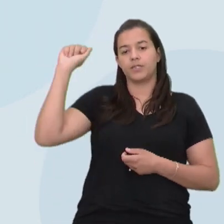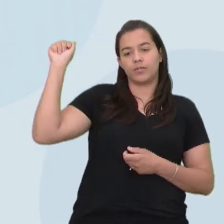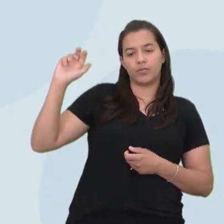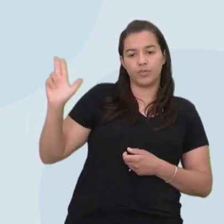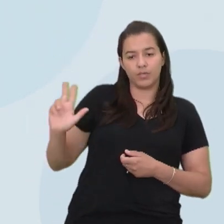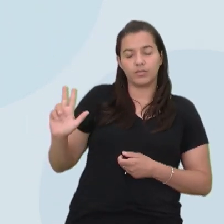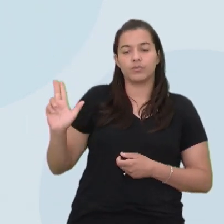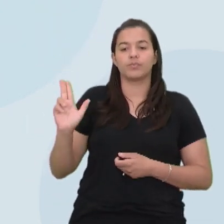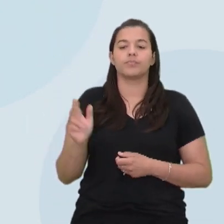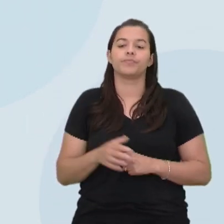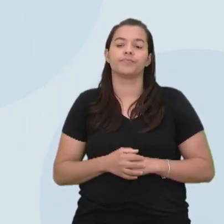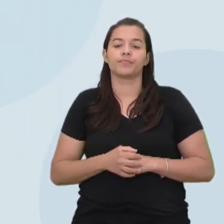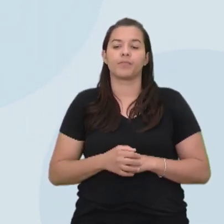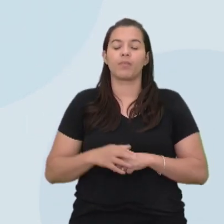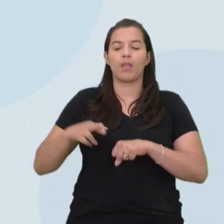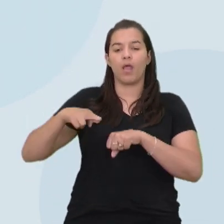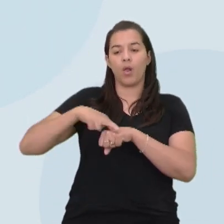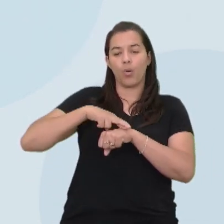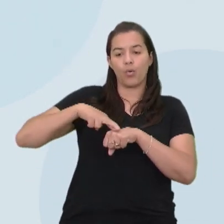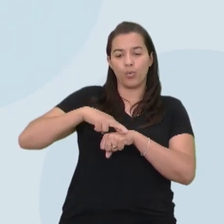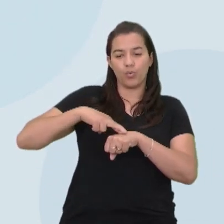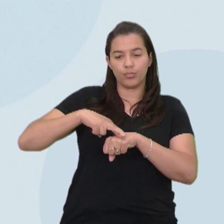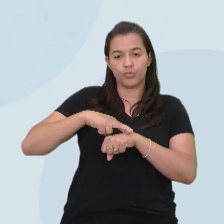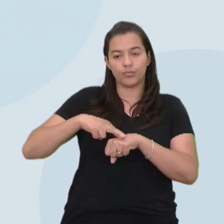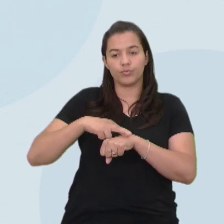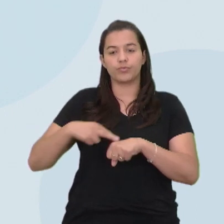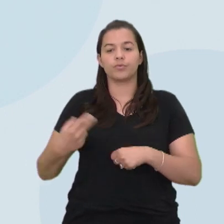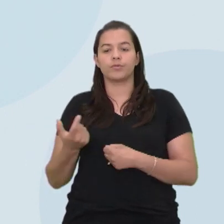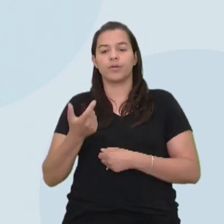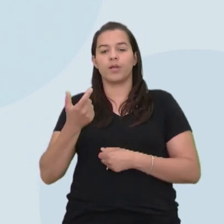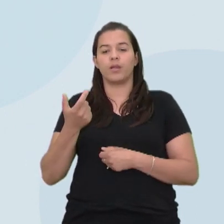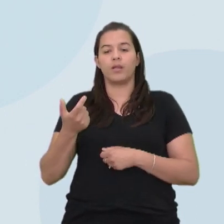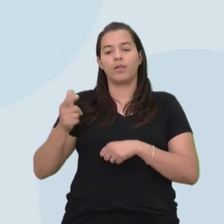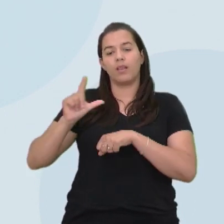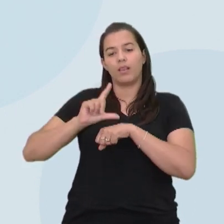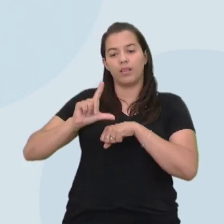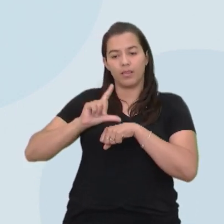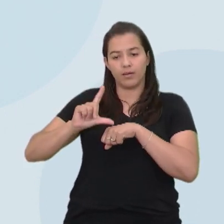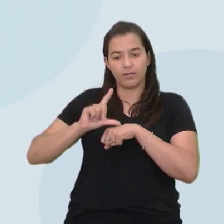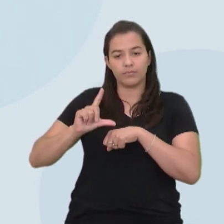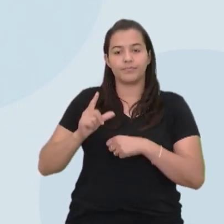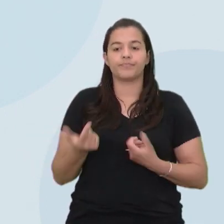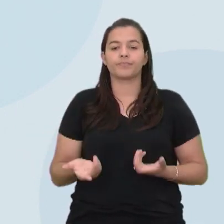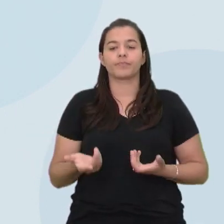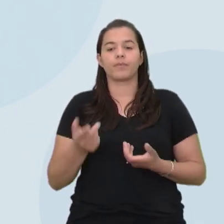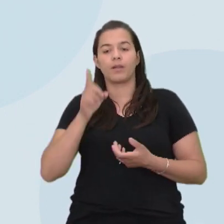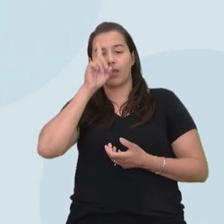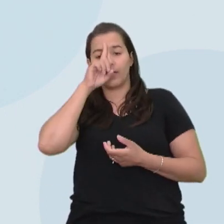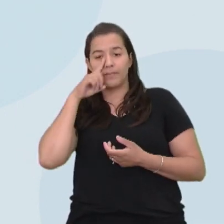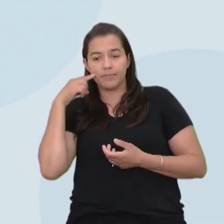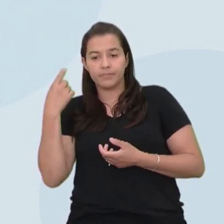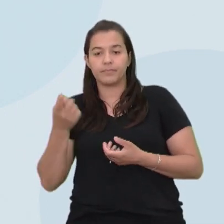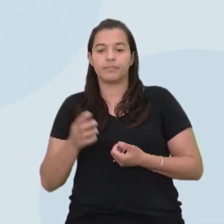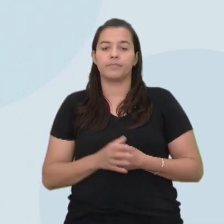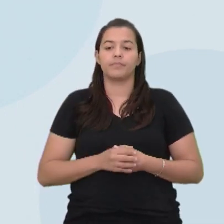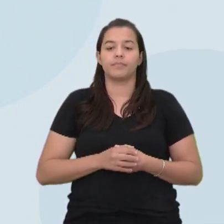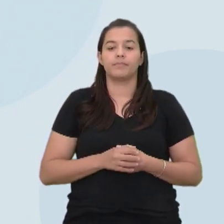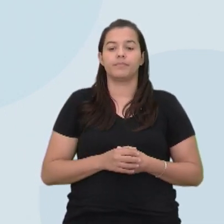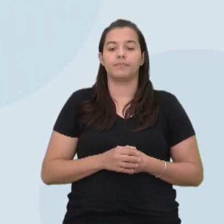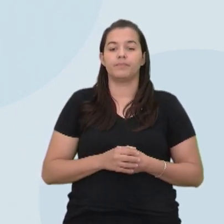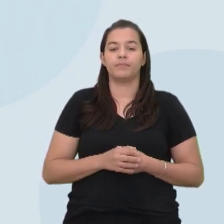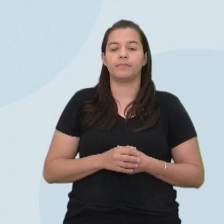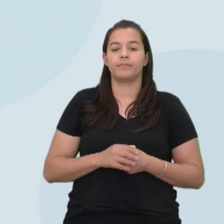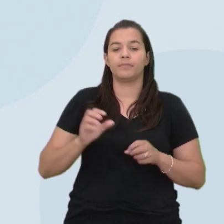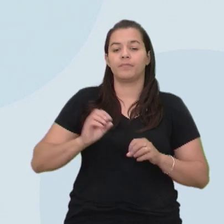de movimento, o roxo, que é a aparência, um lilás aí, som, um amarelo, eventos, um laranja